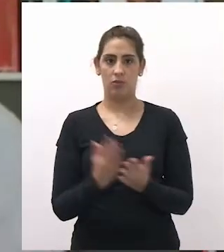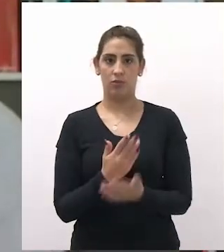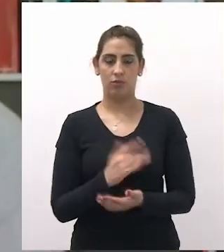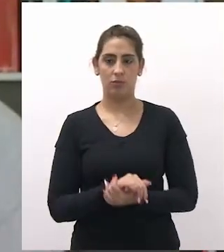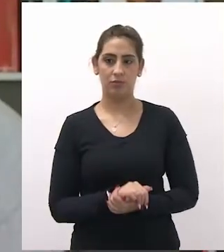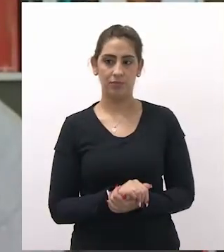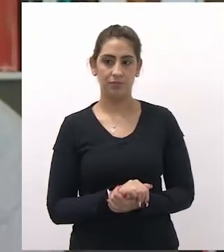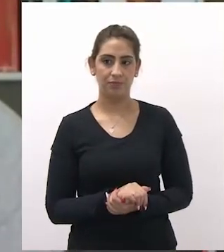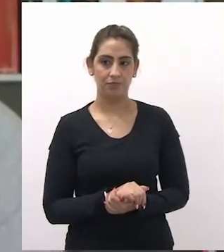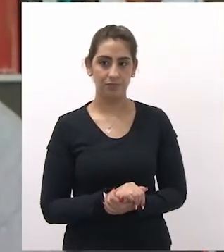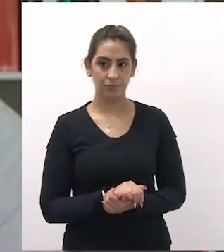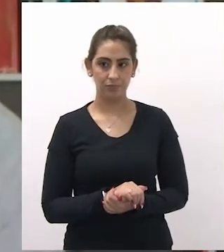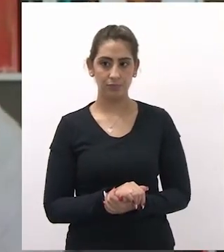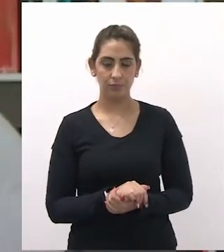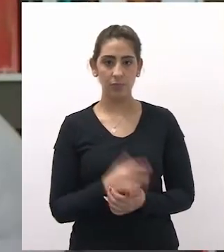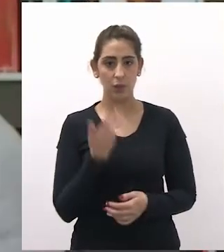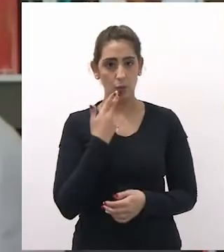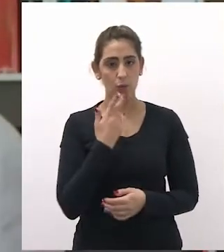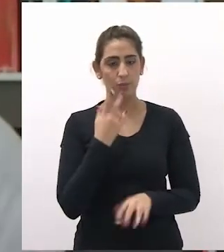Walker.